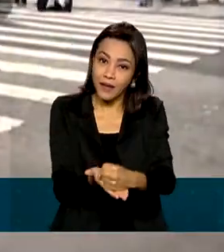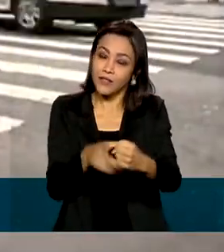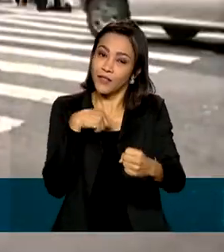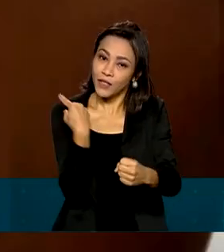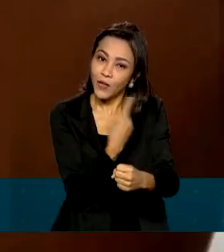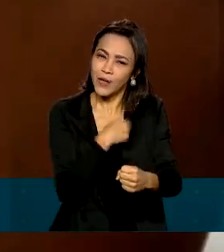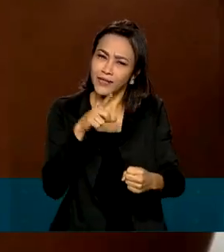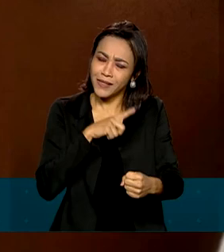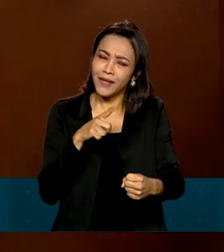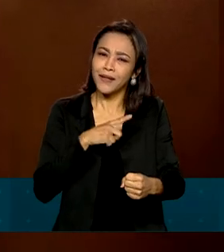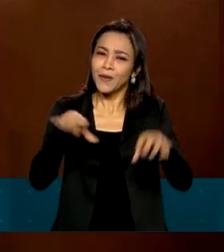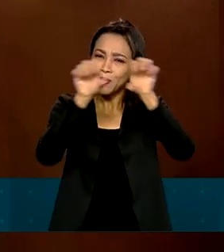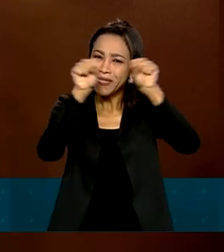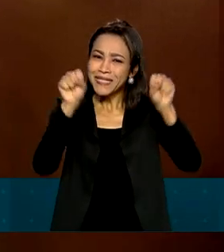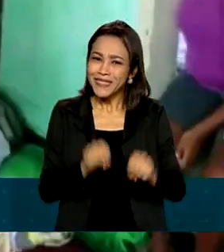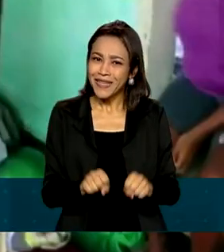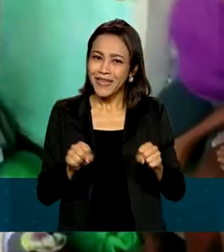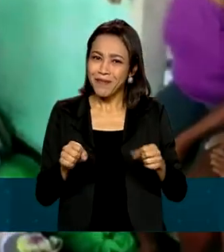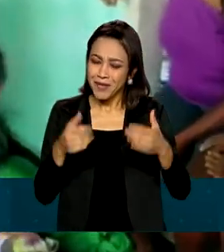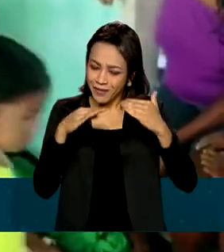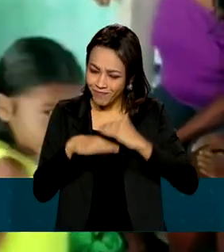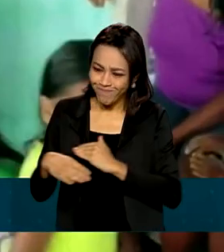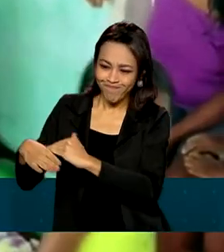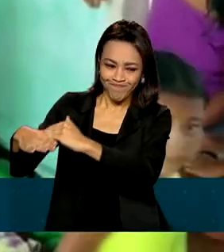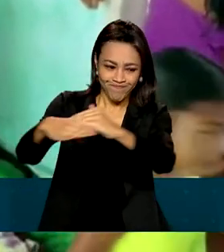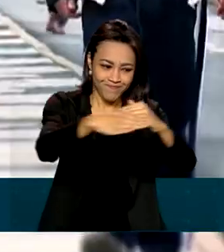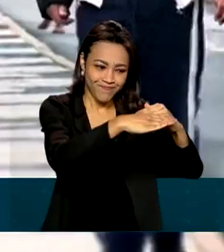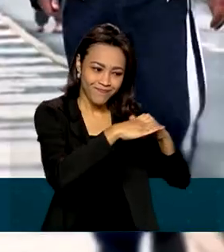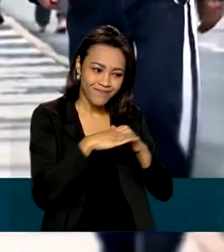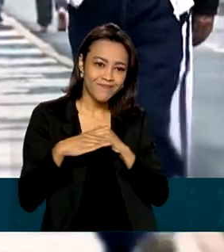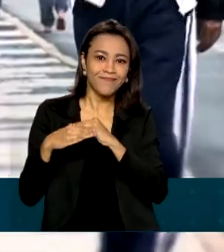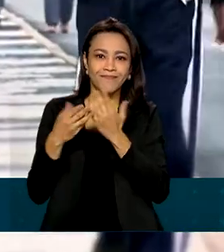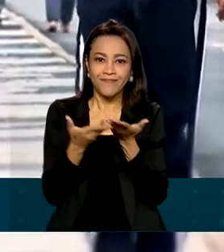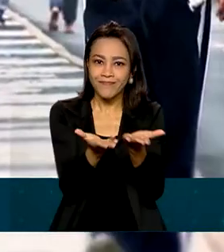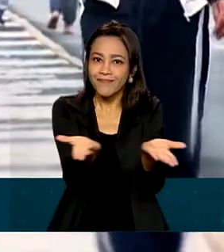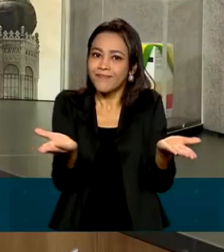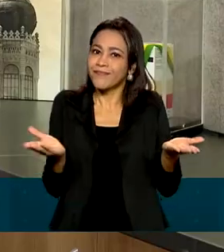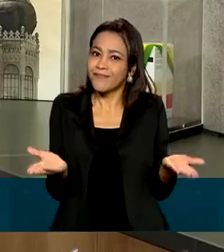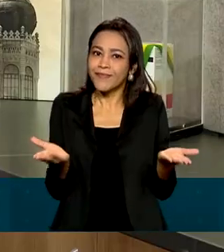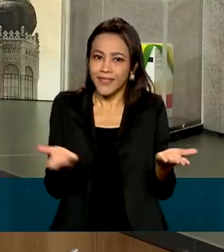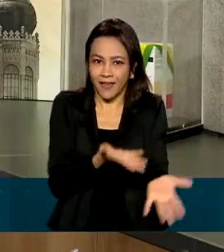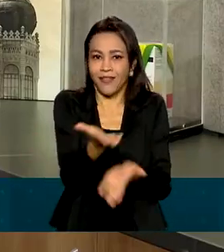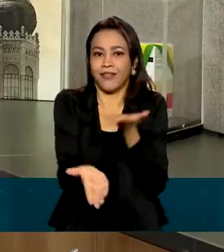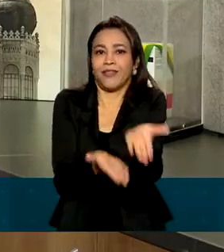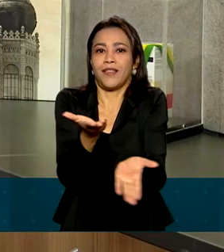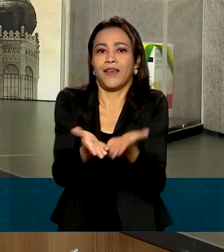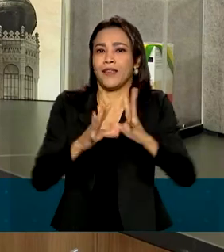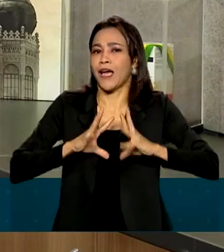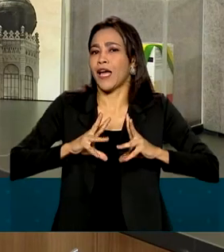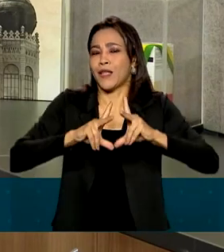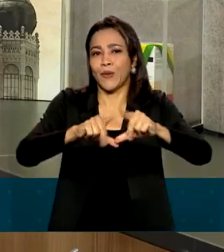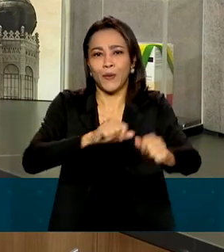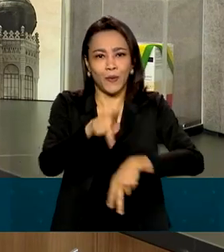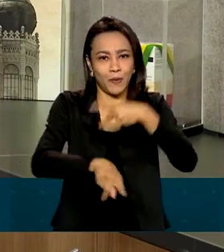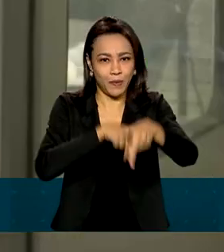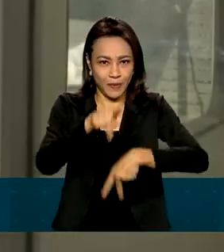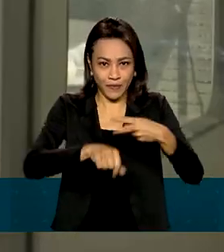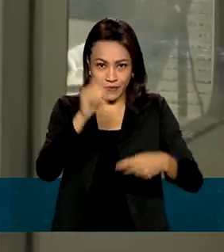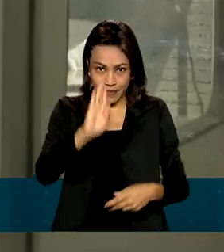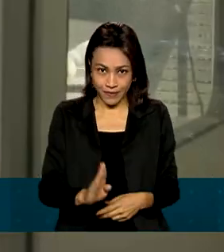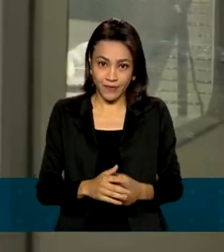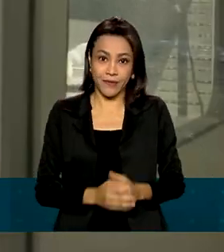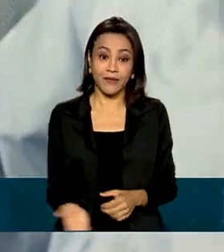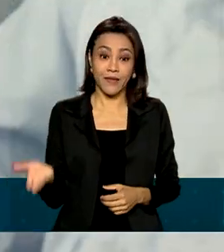sistema universal que seja equânime, integral e que atenda a todas as brasileiras e brasileiros.